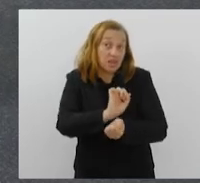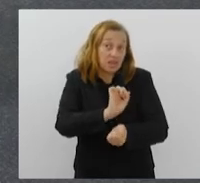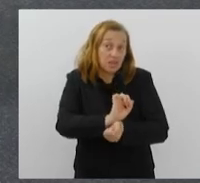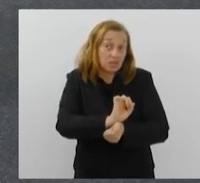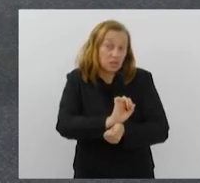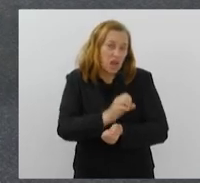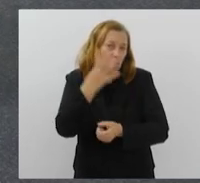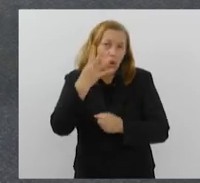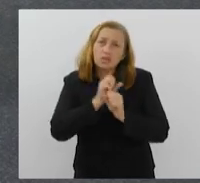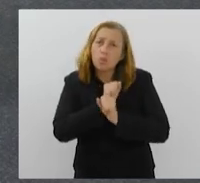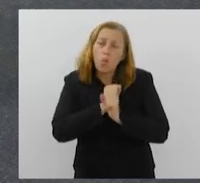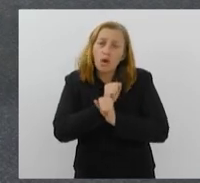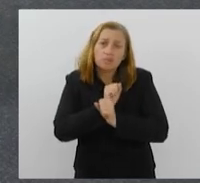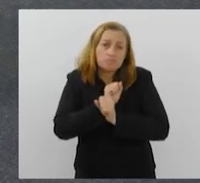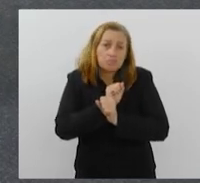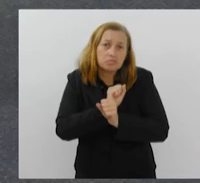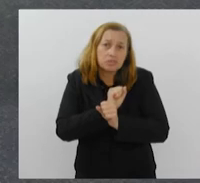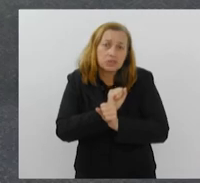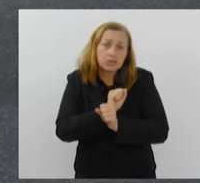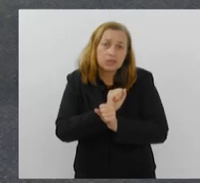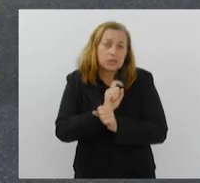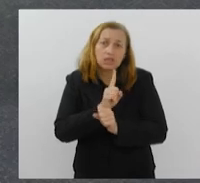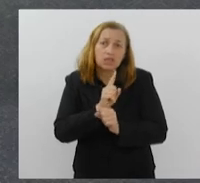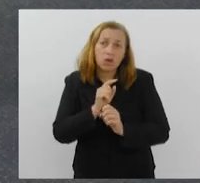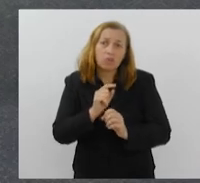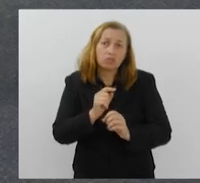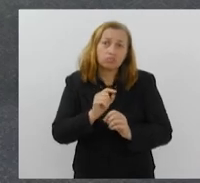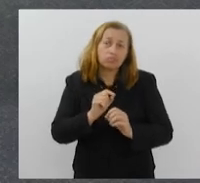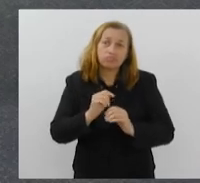uns 4 anos. Isso significa...